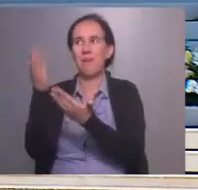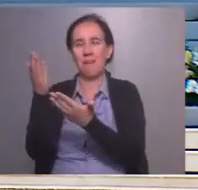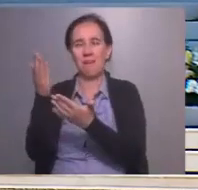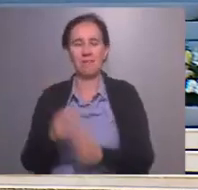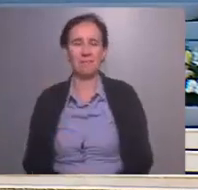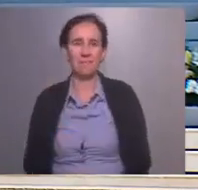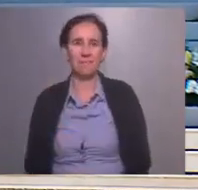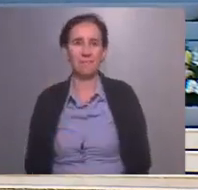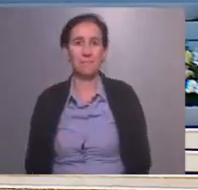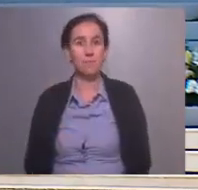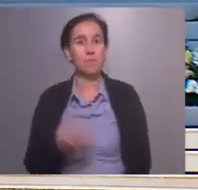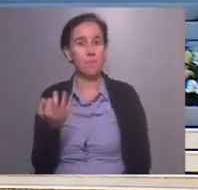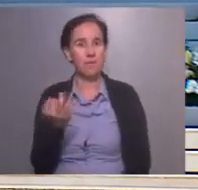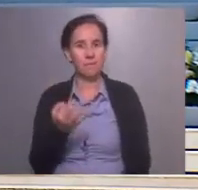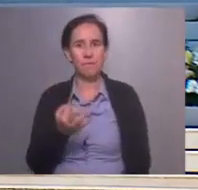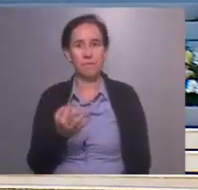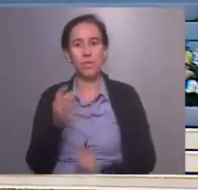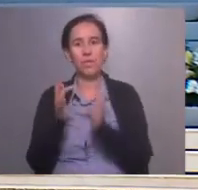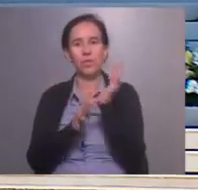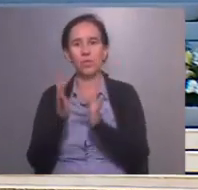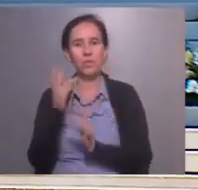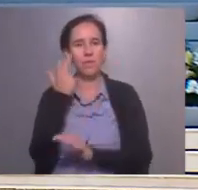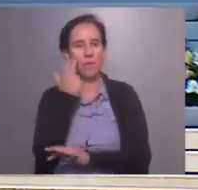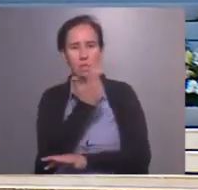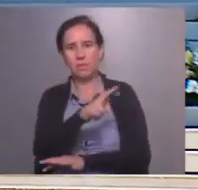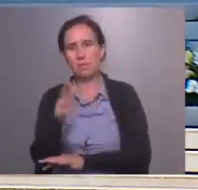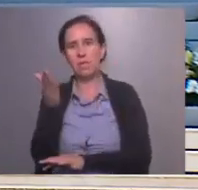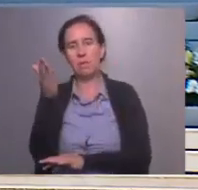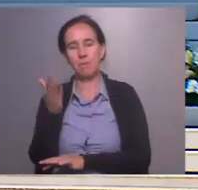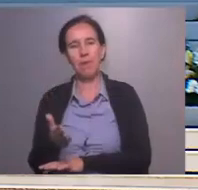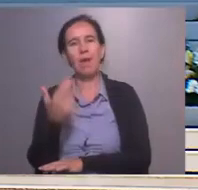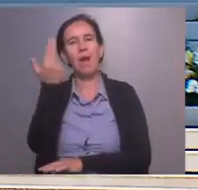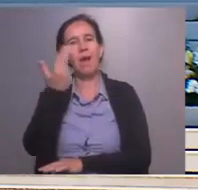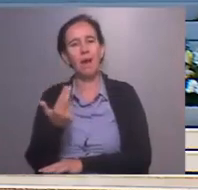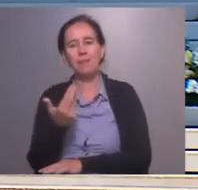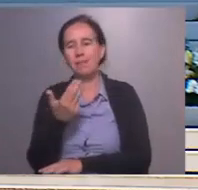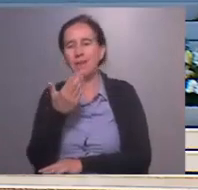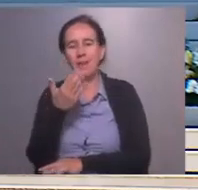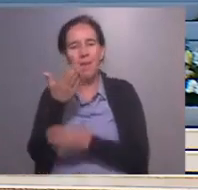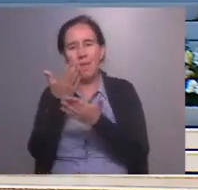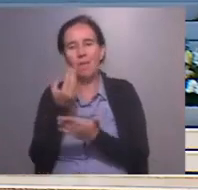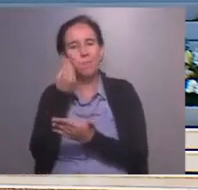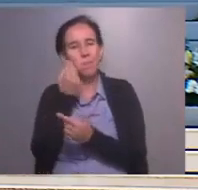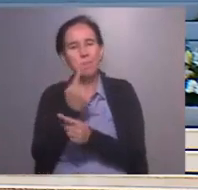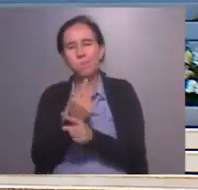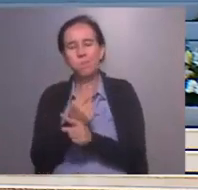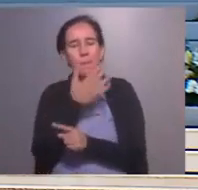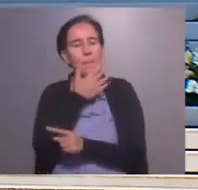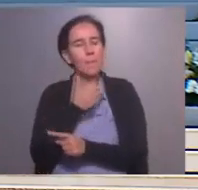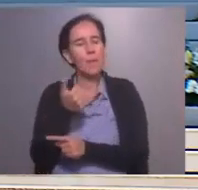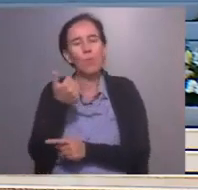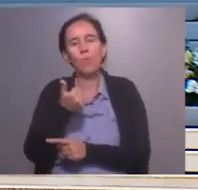Na verdade, toda a vida de Jesus é como que uma obra de arte, de beleza e de